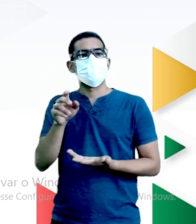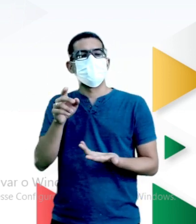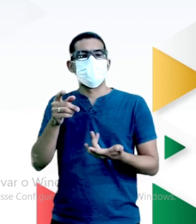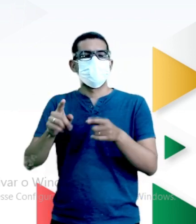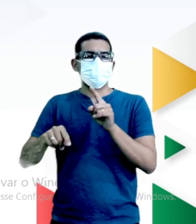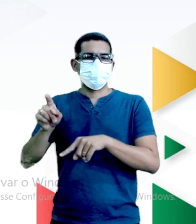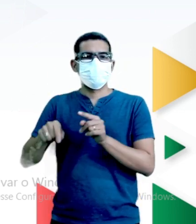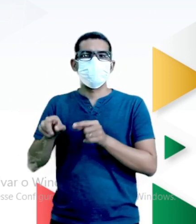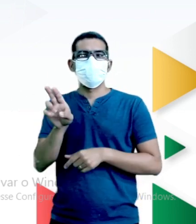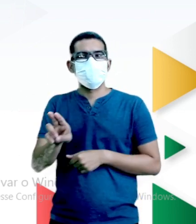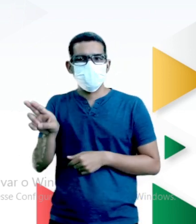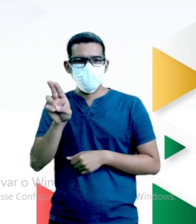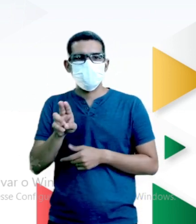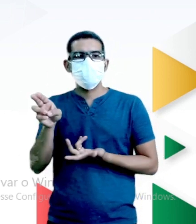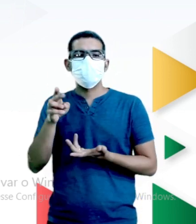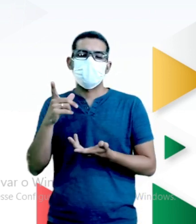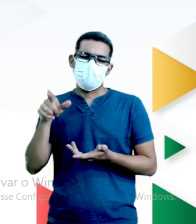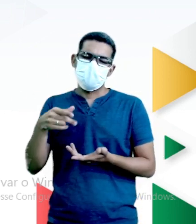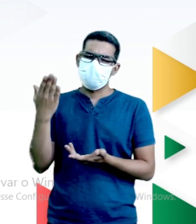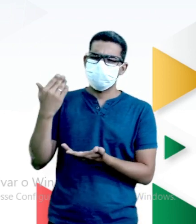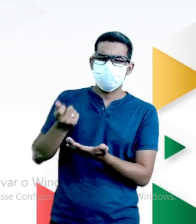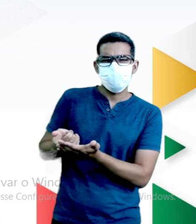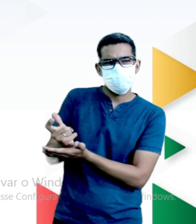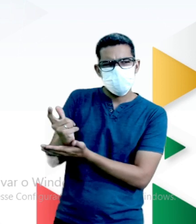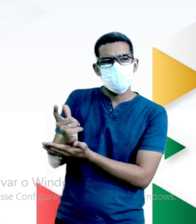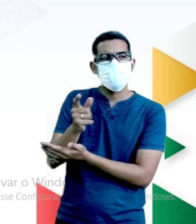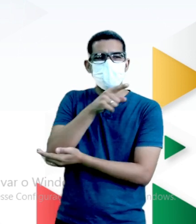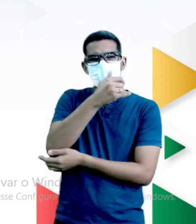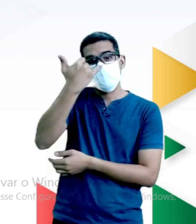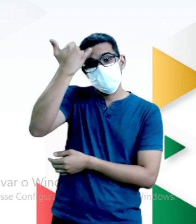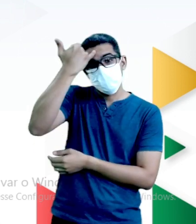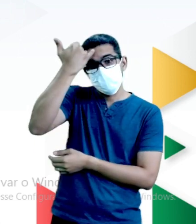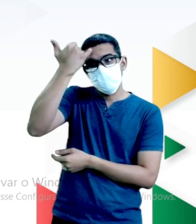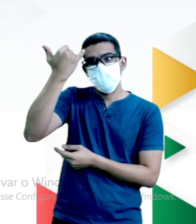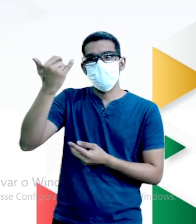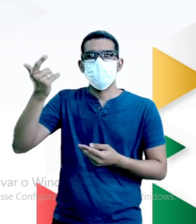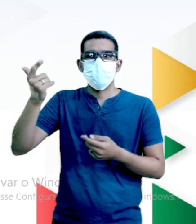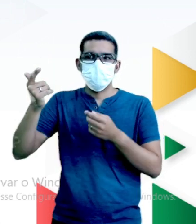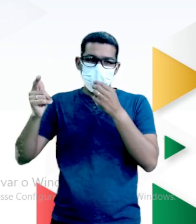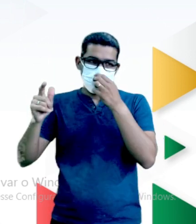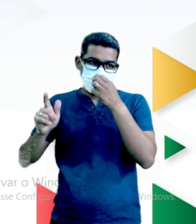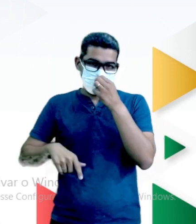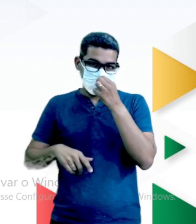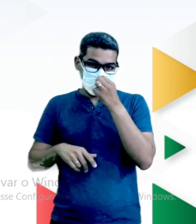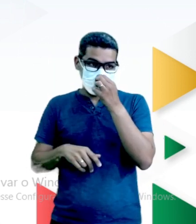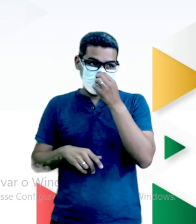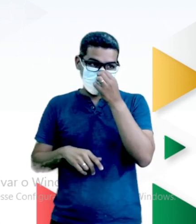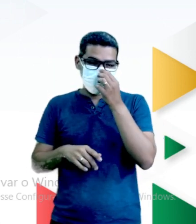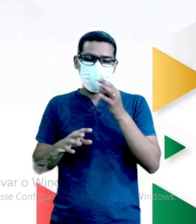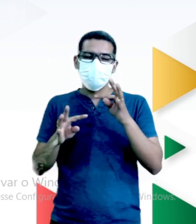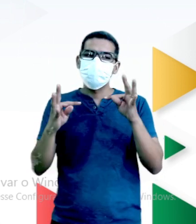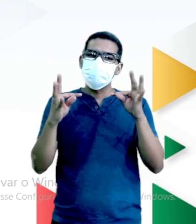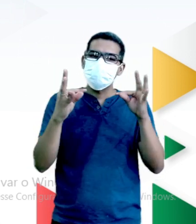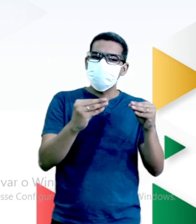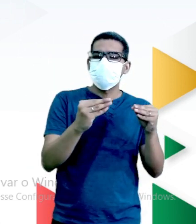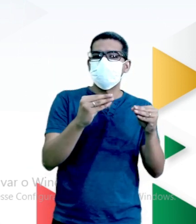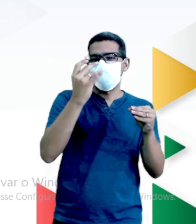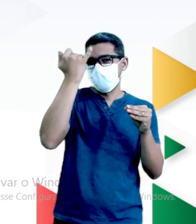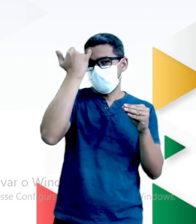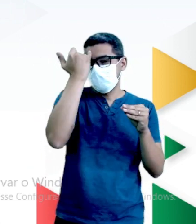que eram comprados, né, lá na Índia, e toda a região fora da